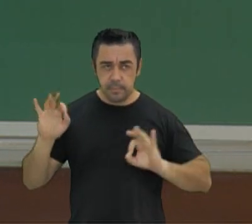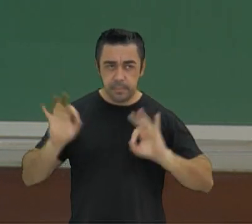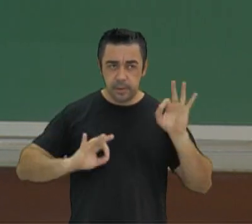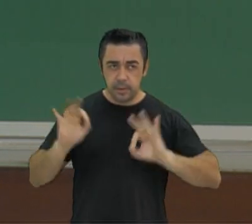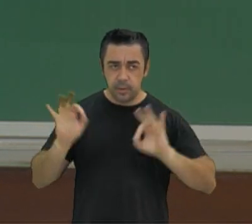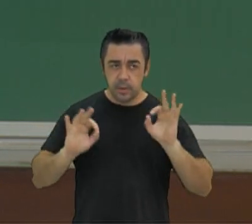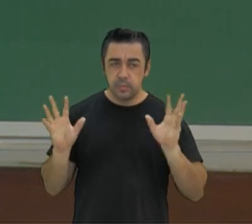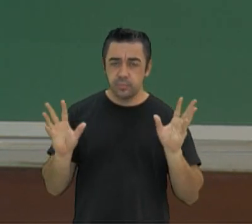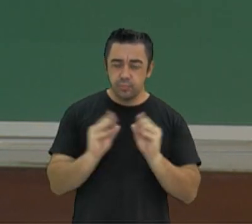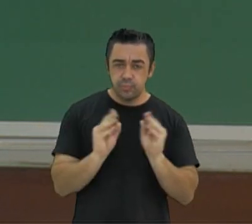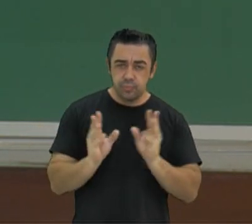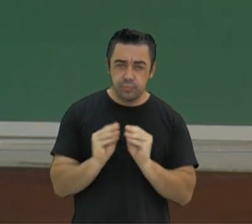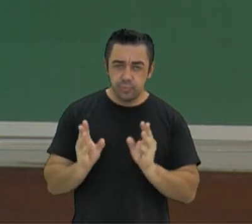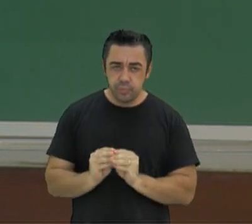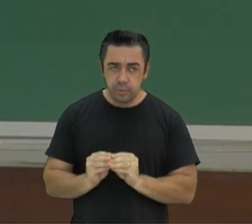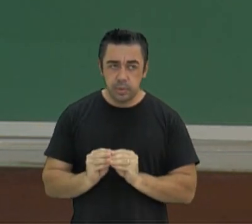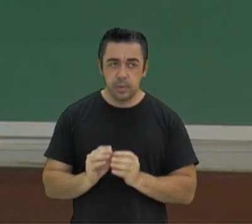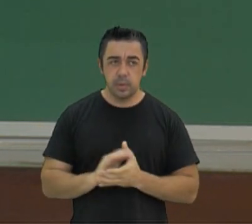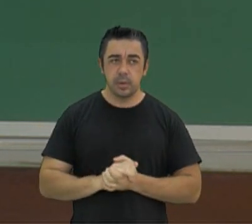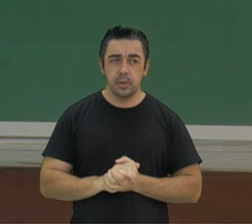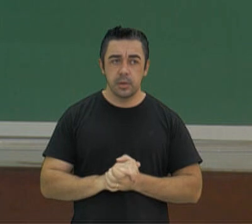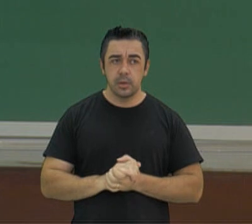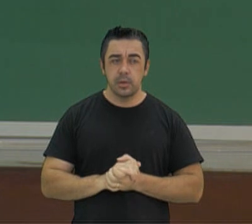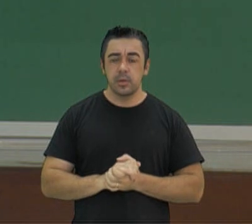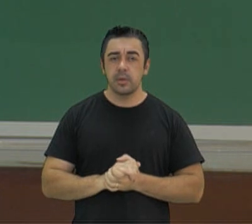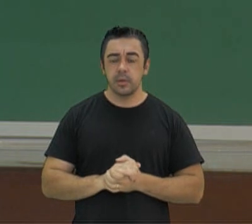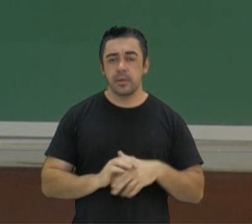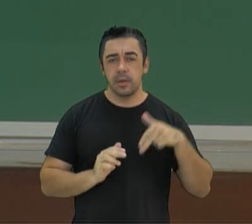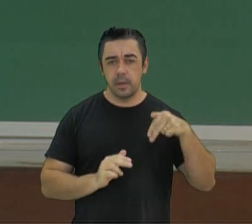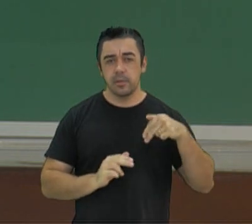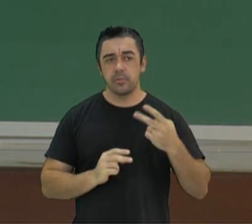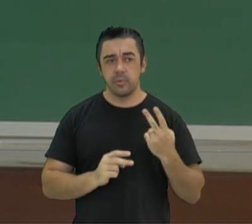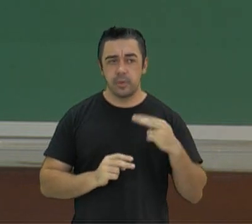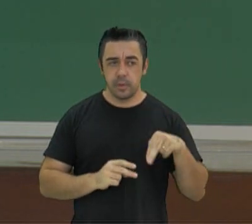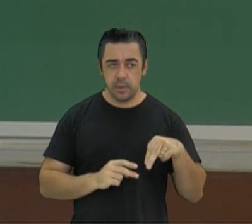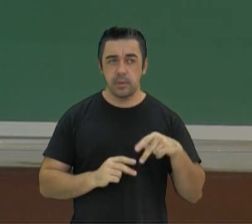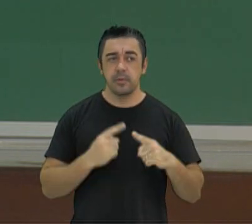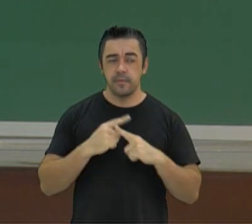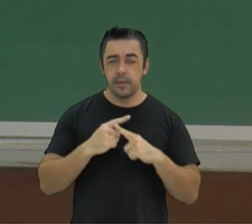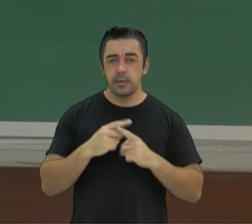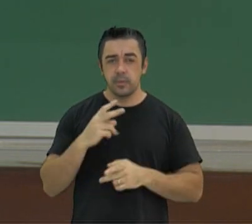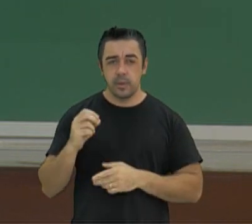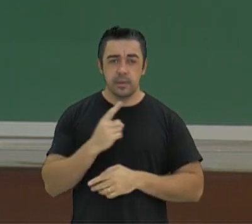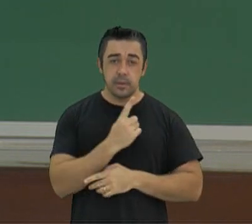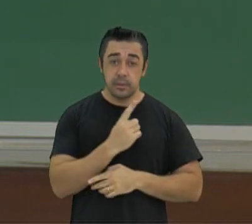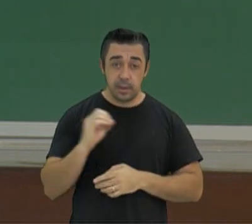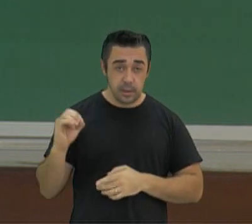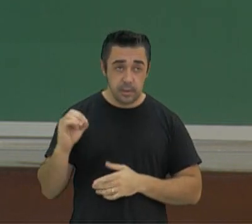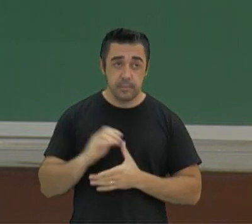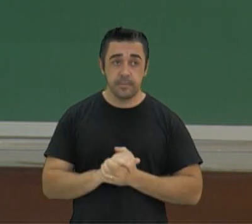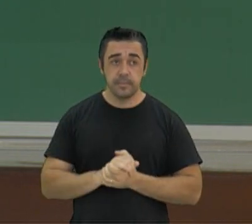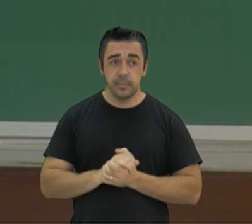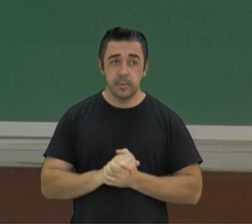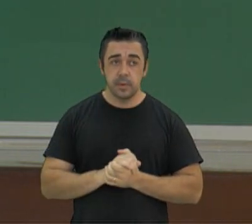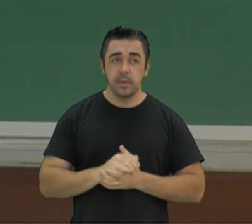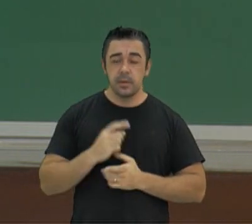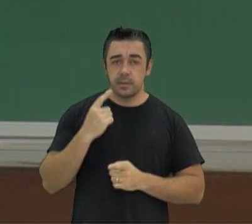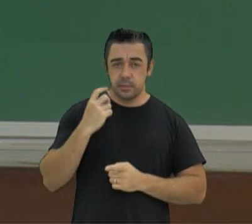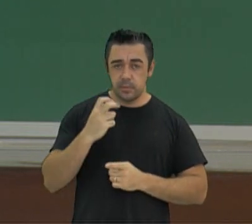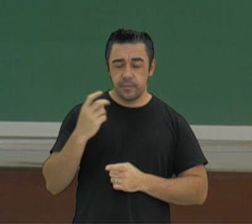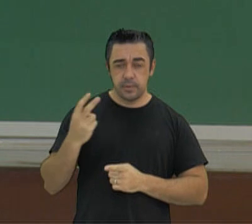as simplificações, n vezes 2, 2n, vezes 50 vai ficar 100, 5 vezes 50